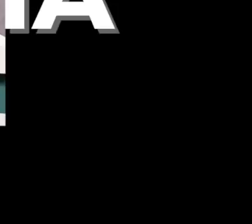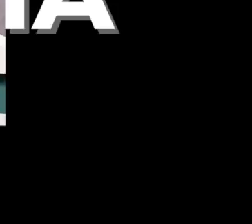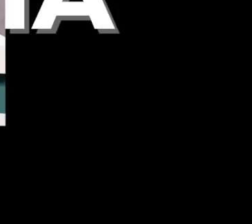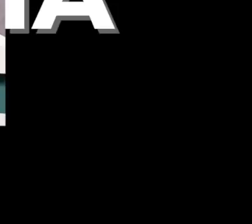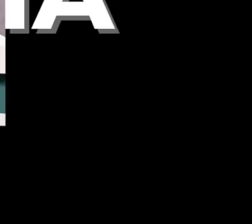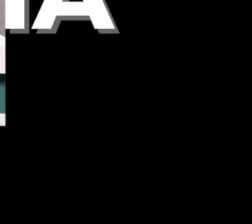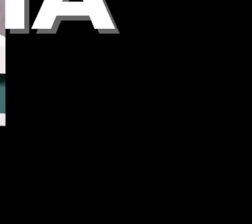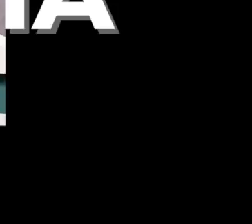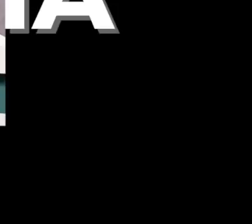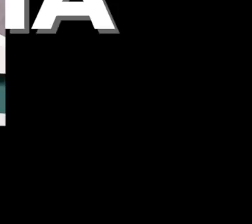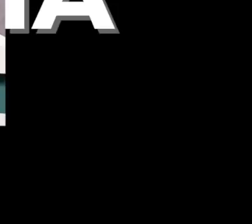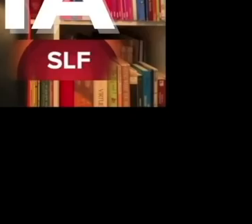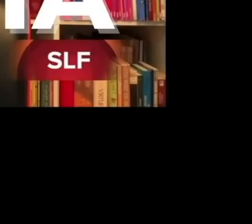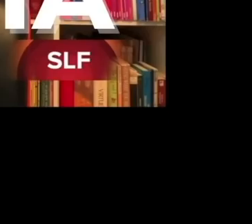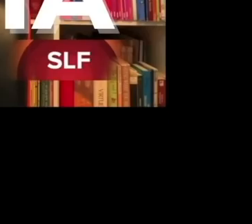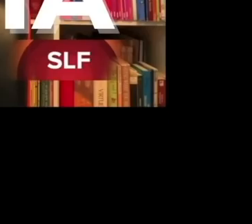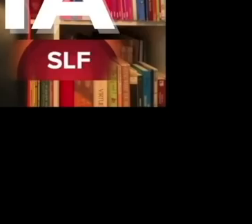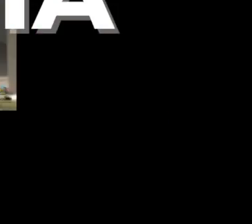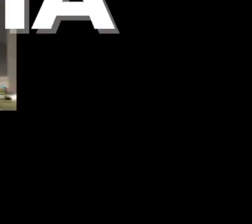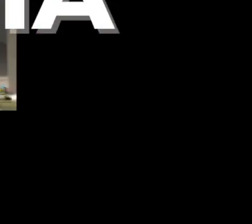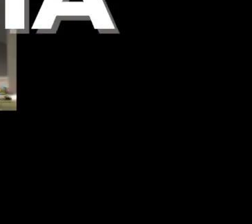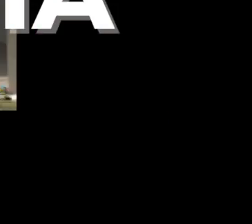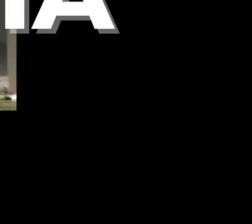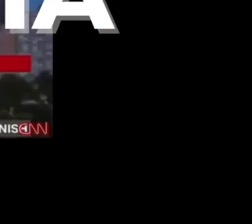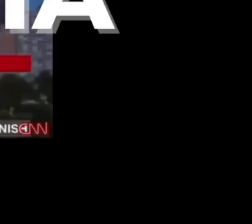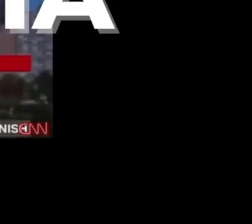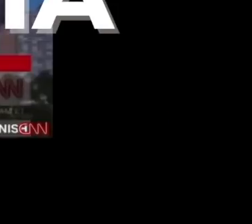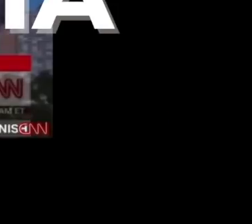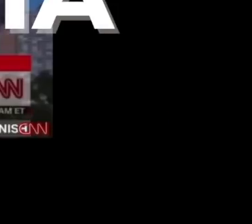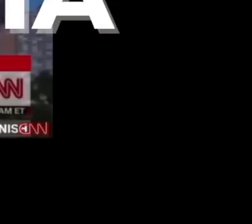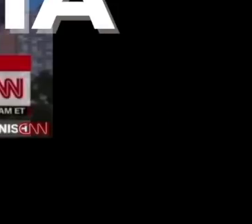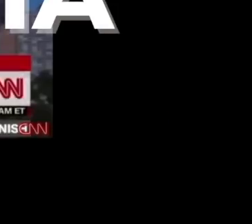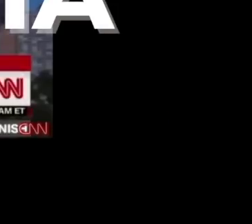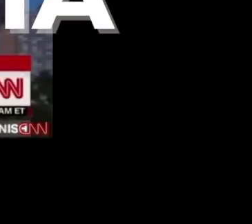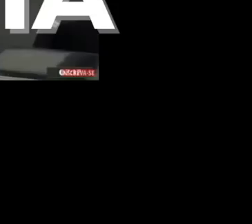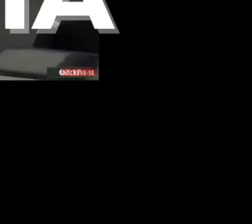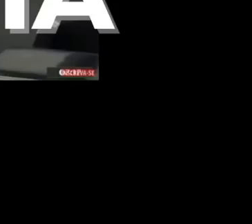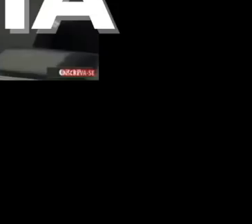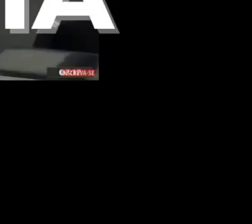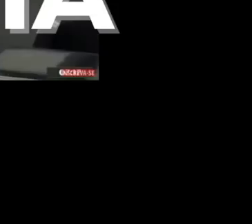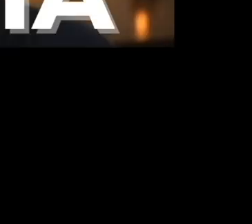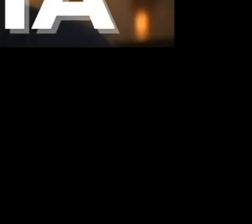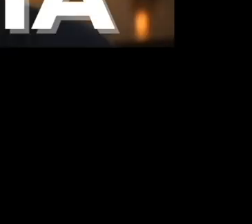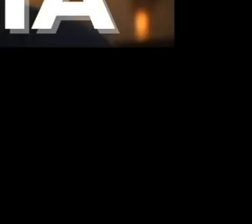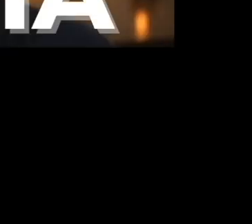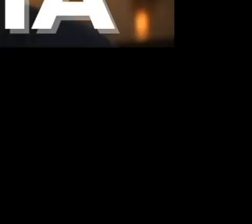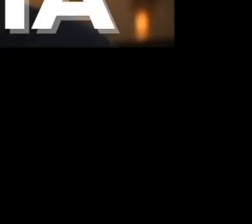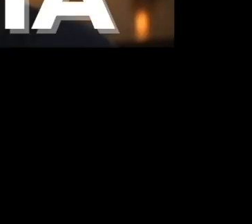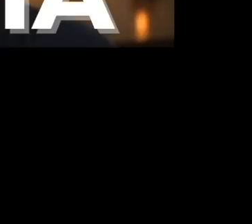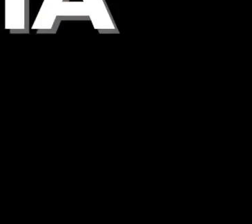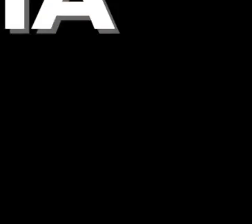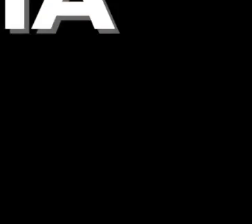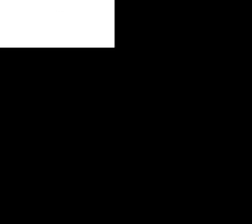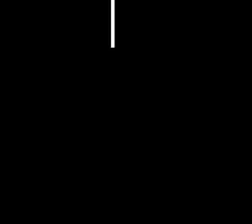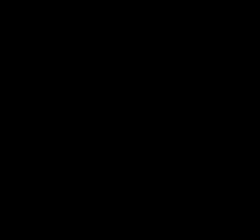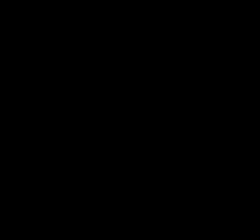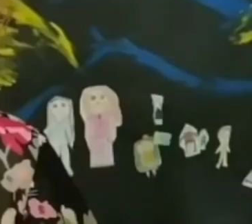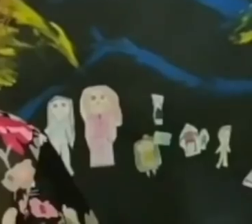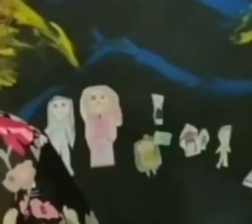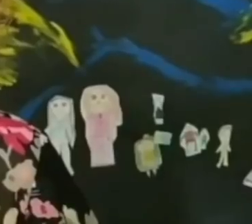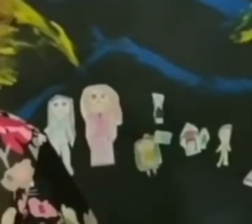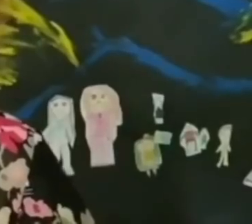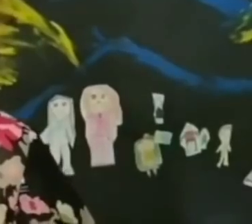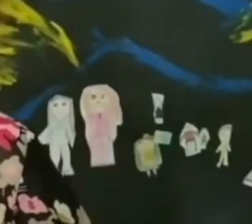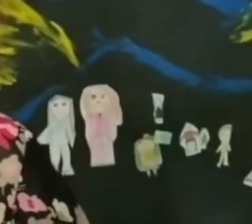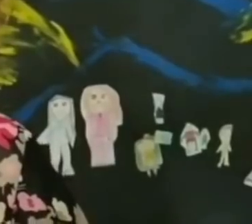pandemia. A pandemia. Pandemia. Pandemic. A pandemia. Pandemia.